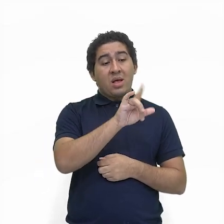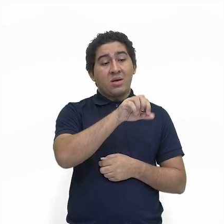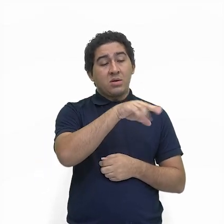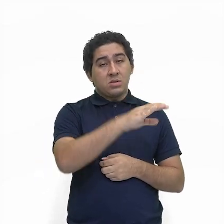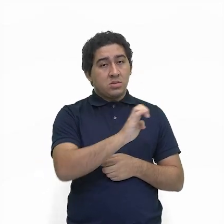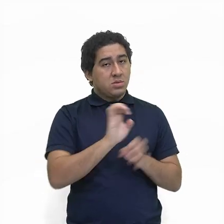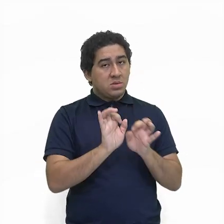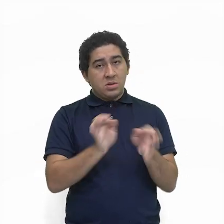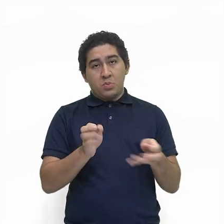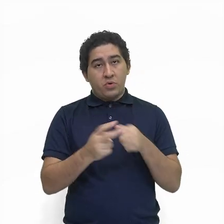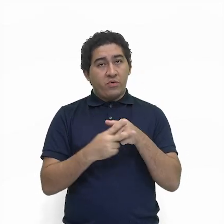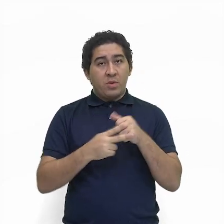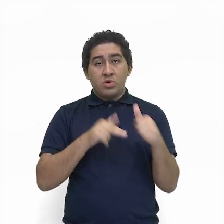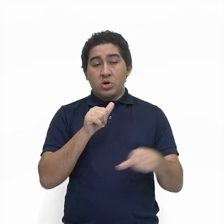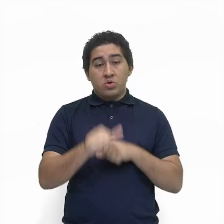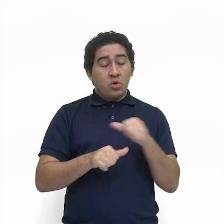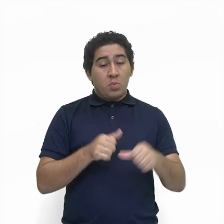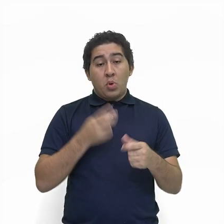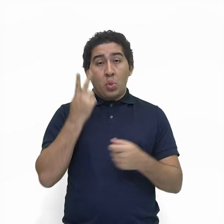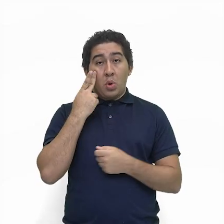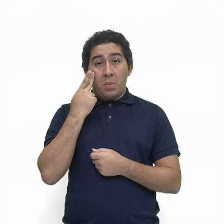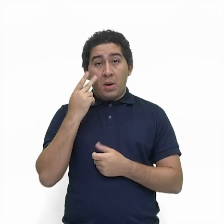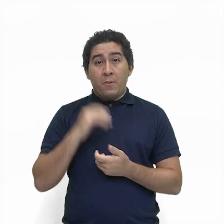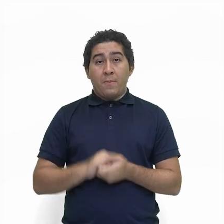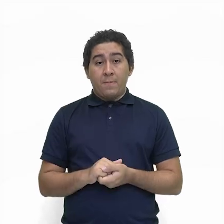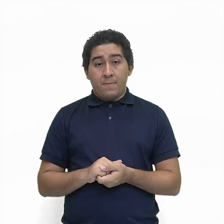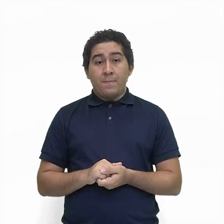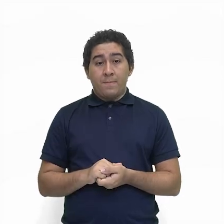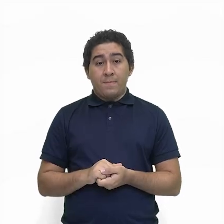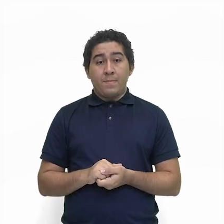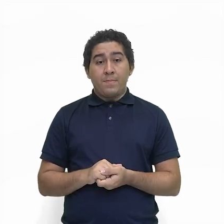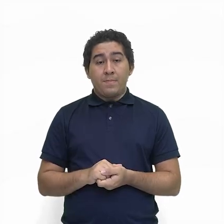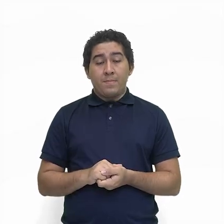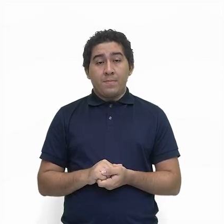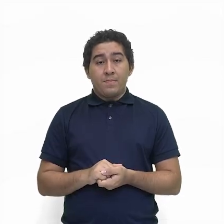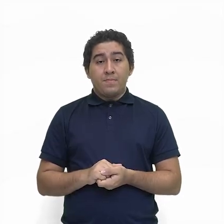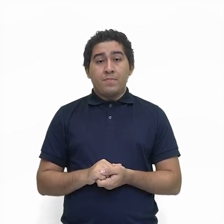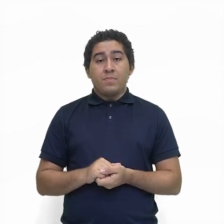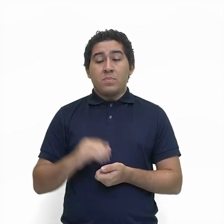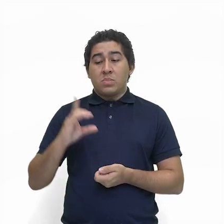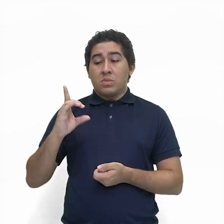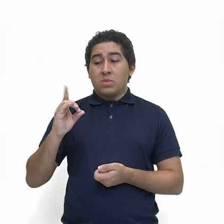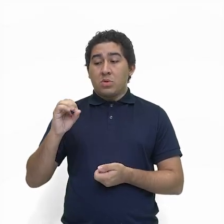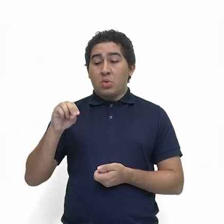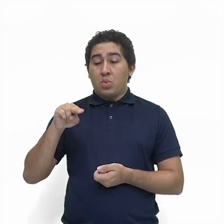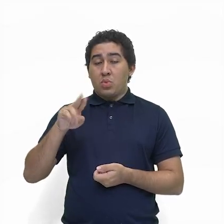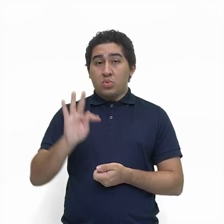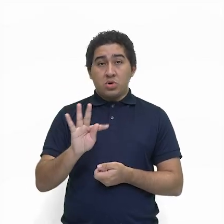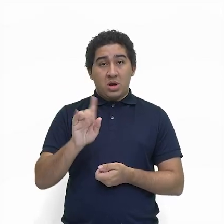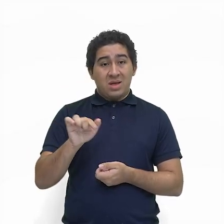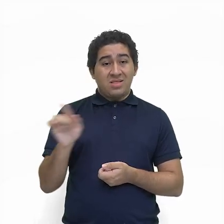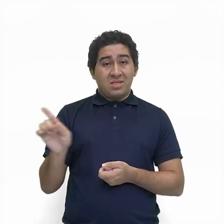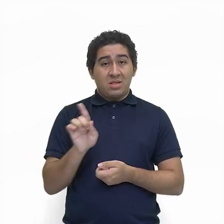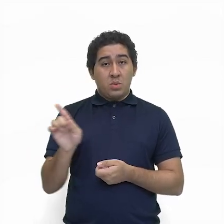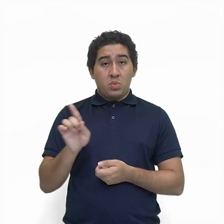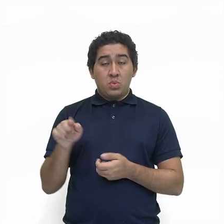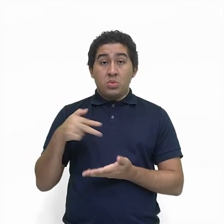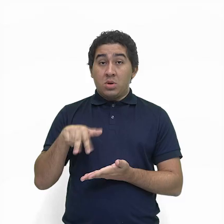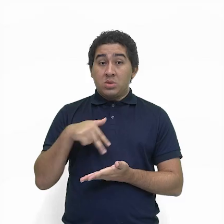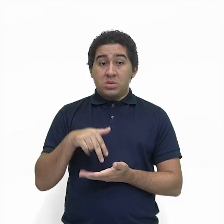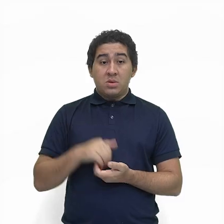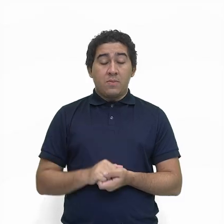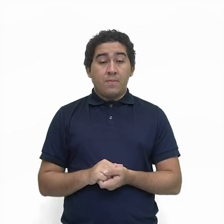O verbo volta para o normal. They don't dance zumba on Fridays. Eles não dançam. O que é